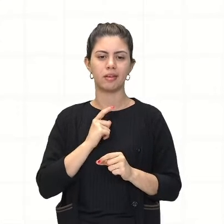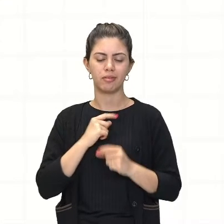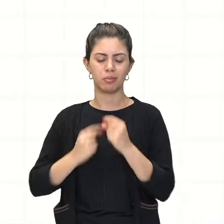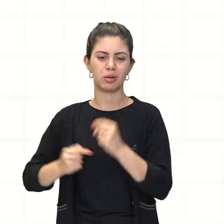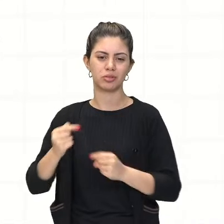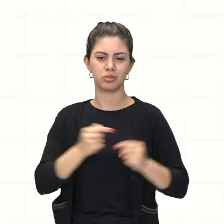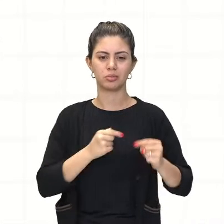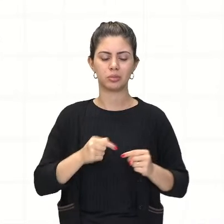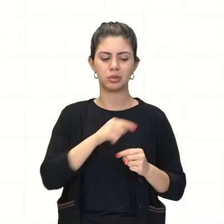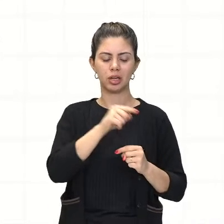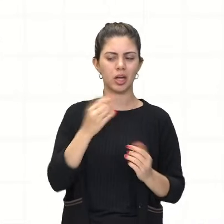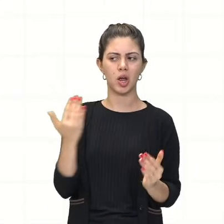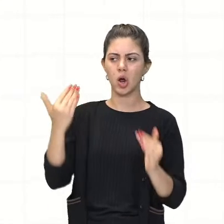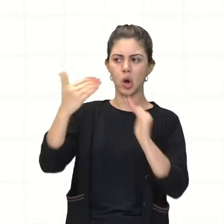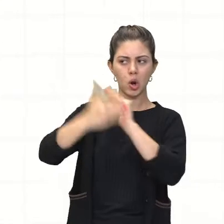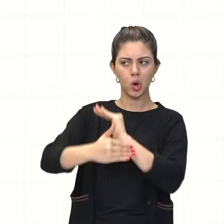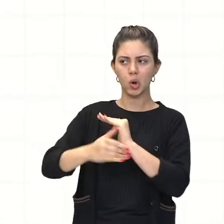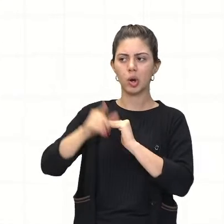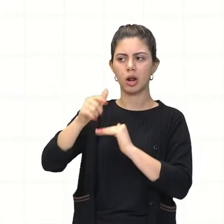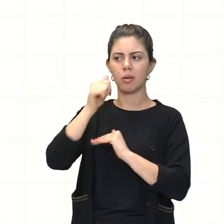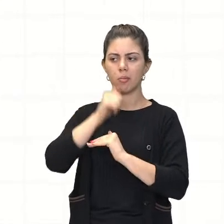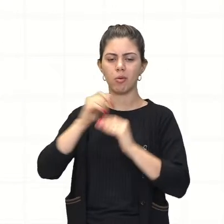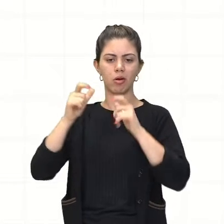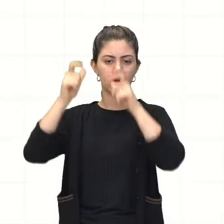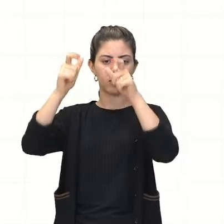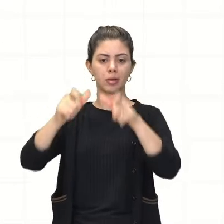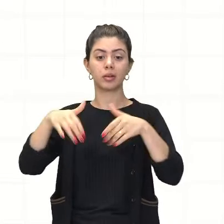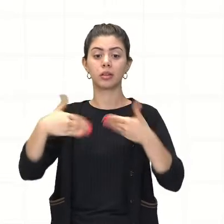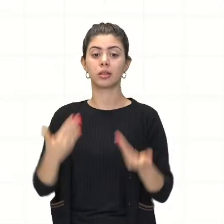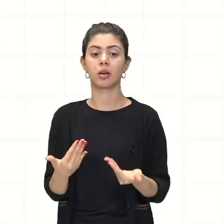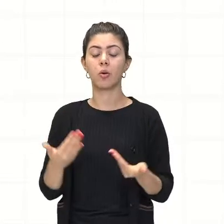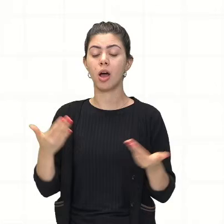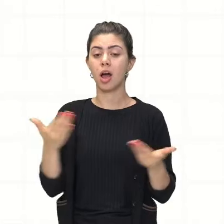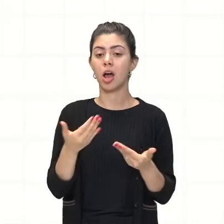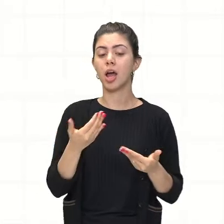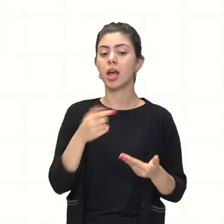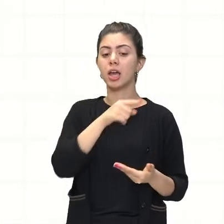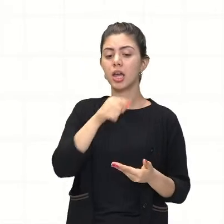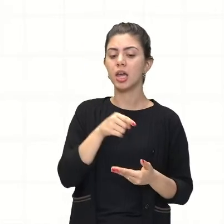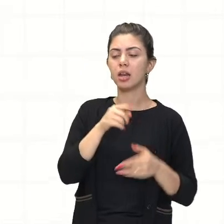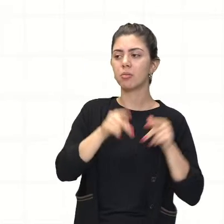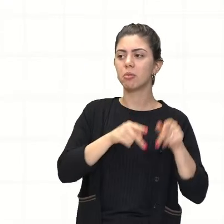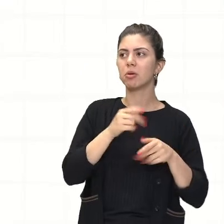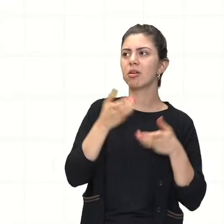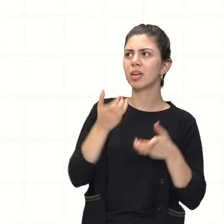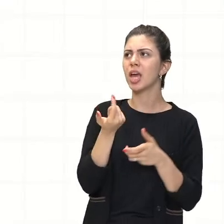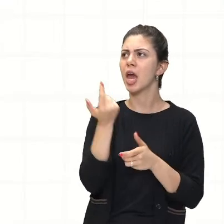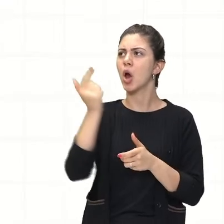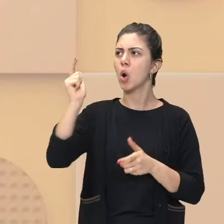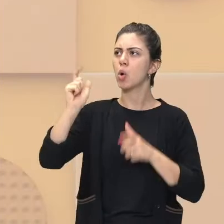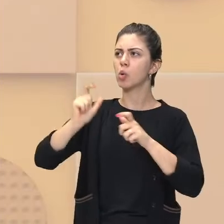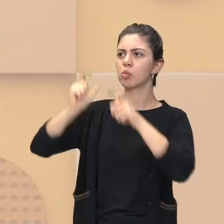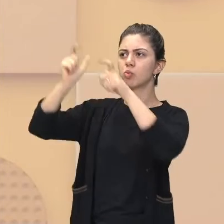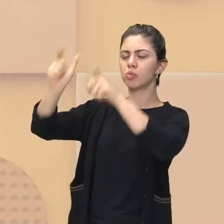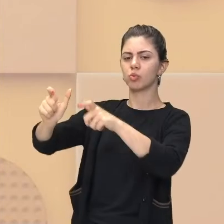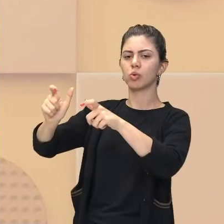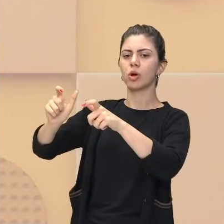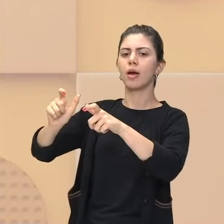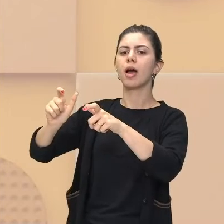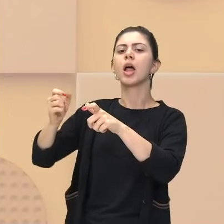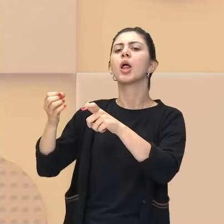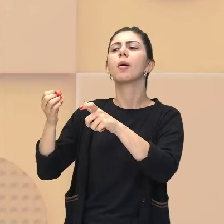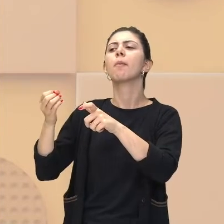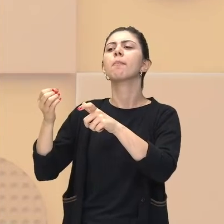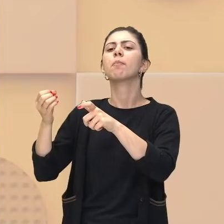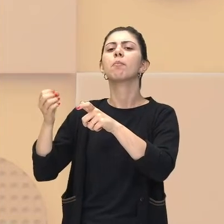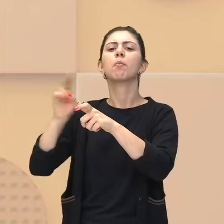Eles não vão concordar e vão apoiar um novo nome para a ascensão ao trono. Que novo nome